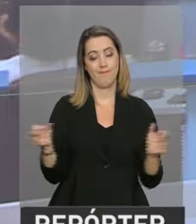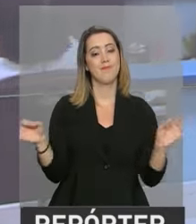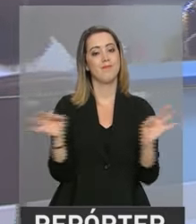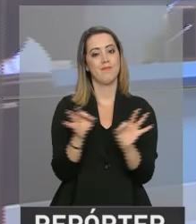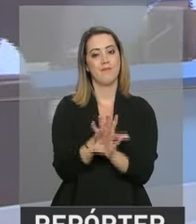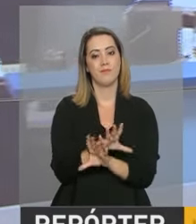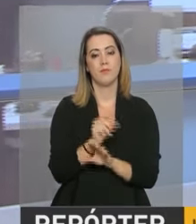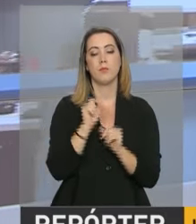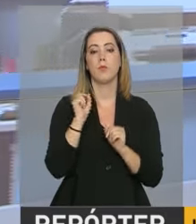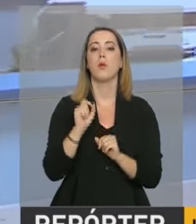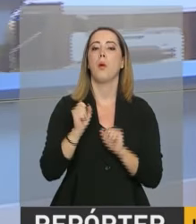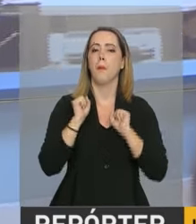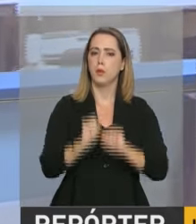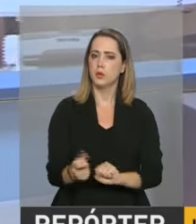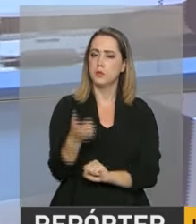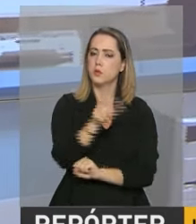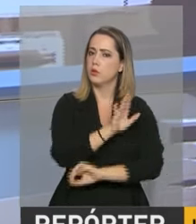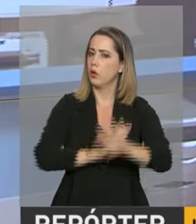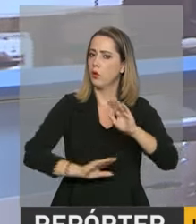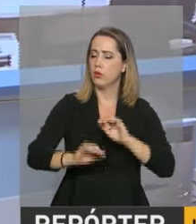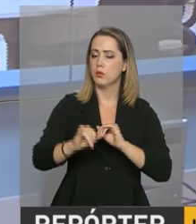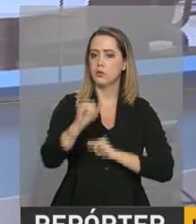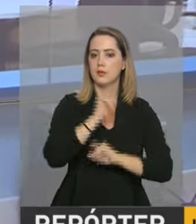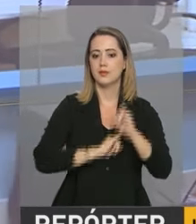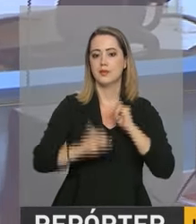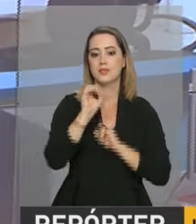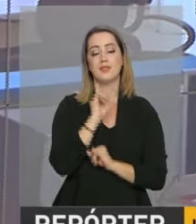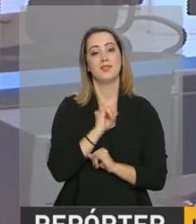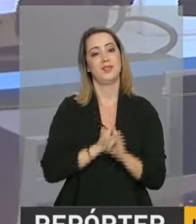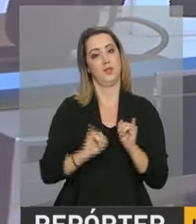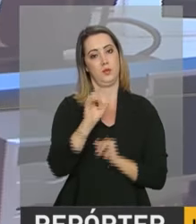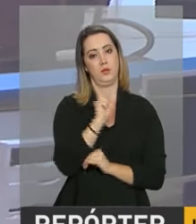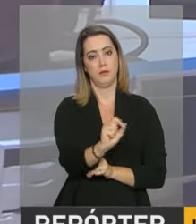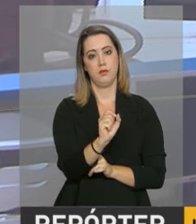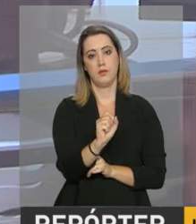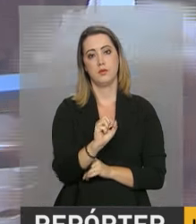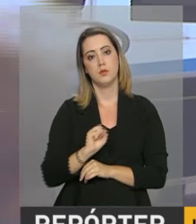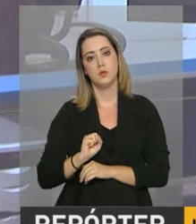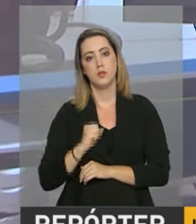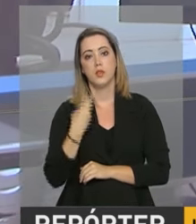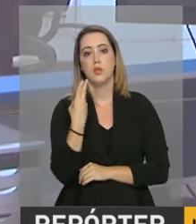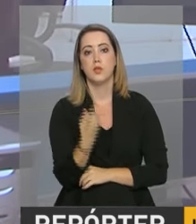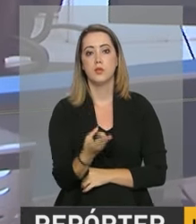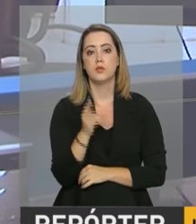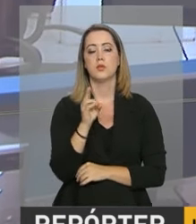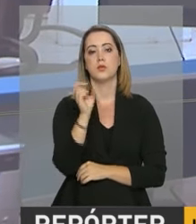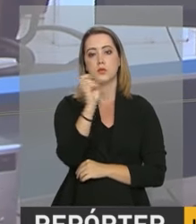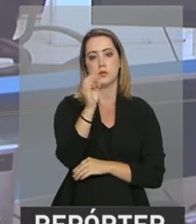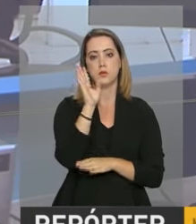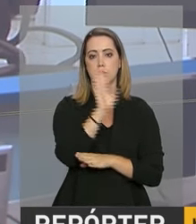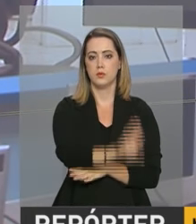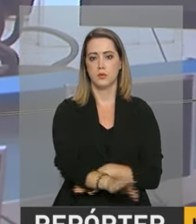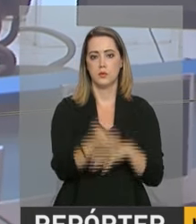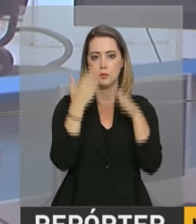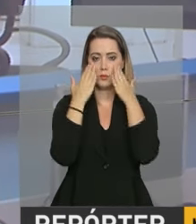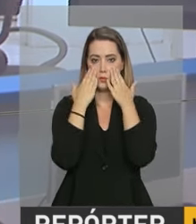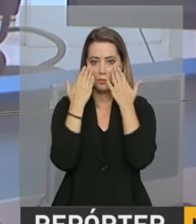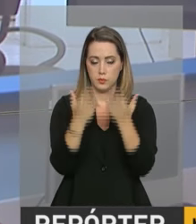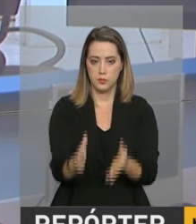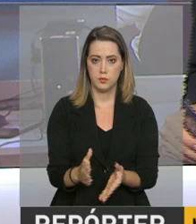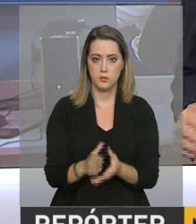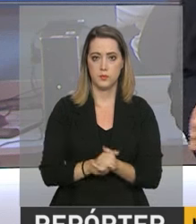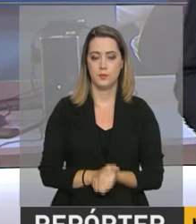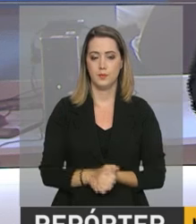NBR termina aqui, mas podemos voltar a qualquer momento com outras informações ou às 5 da tarde na próxima